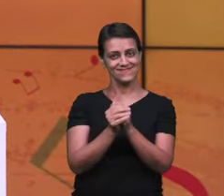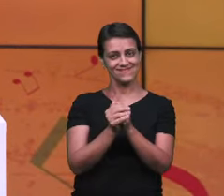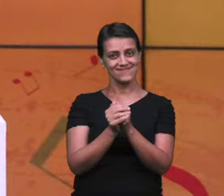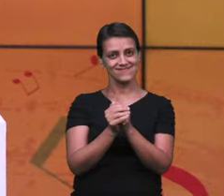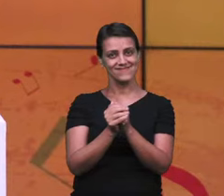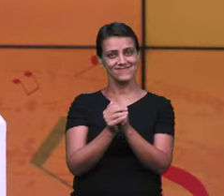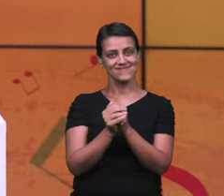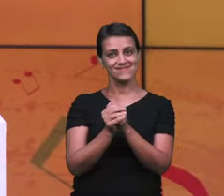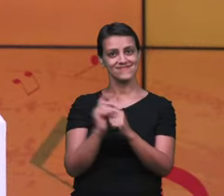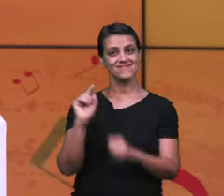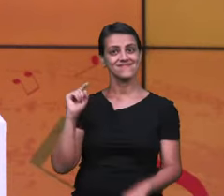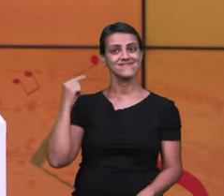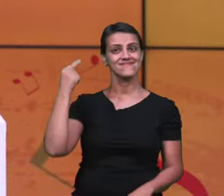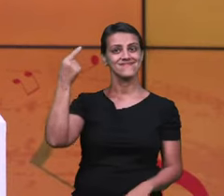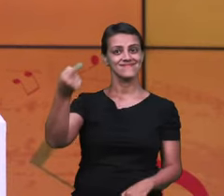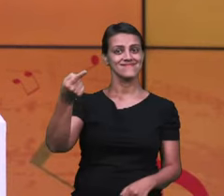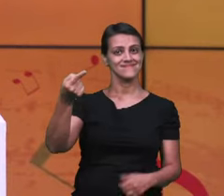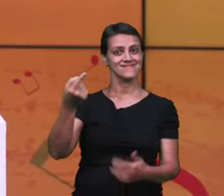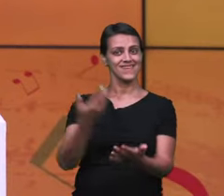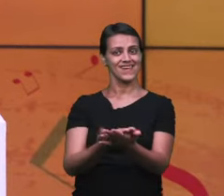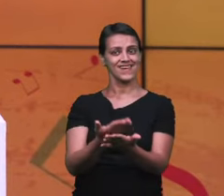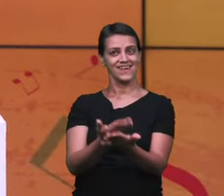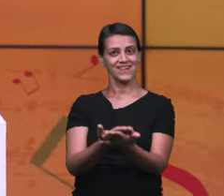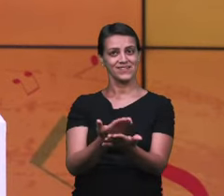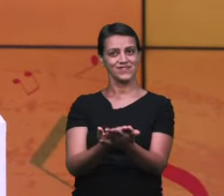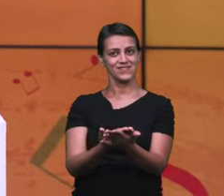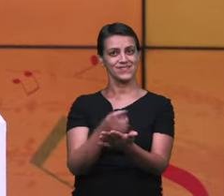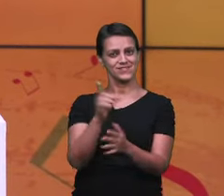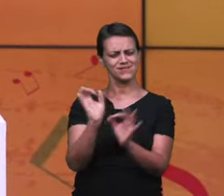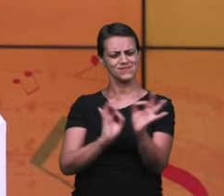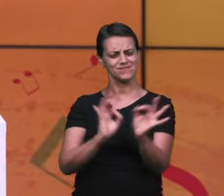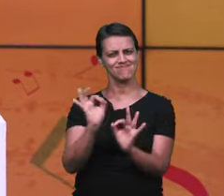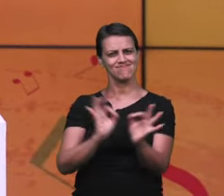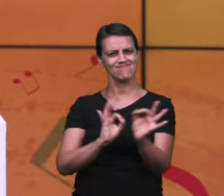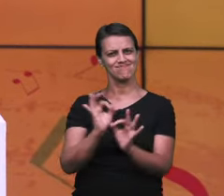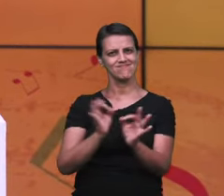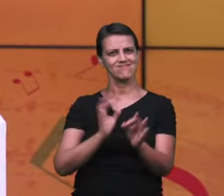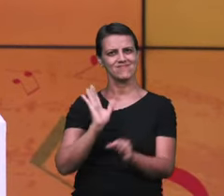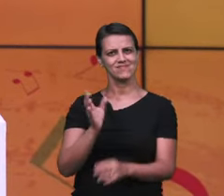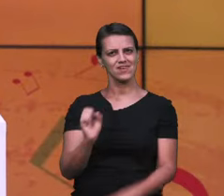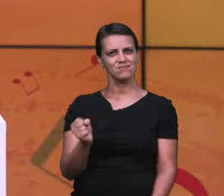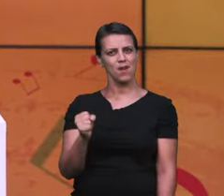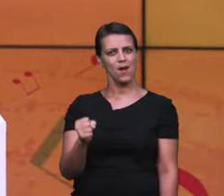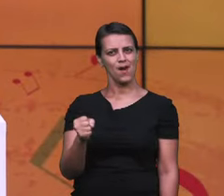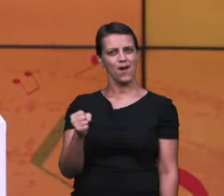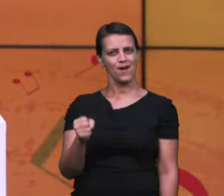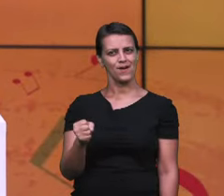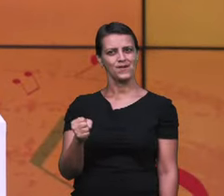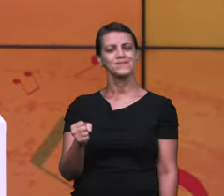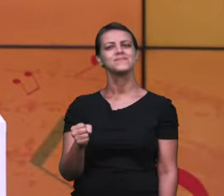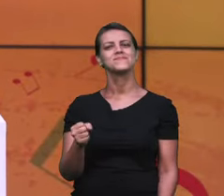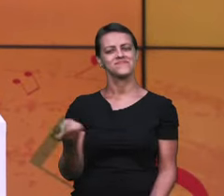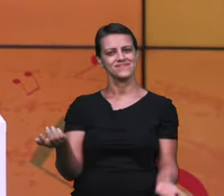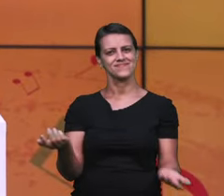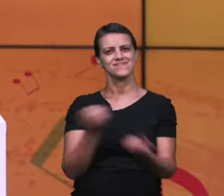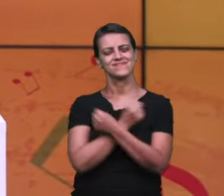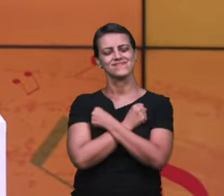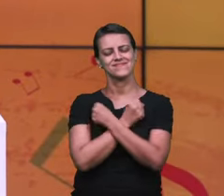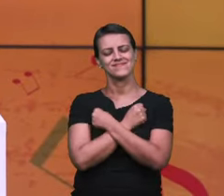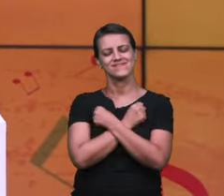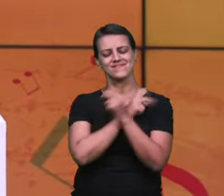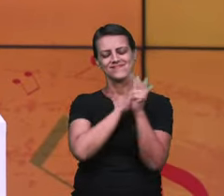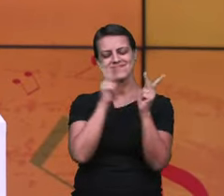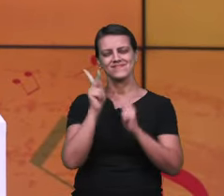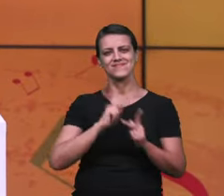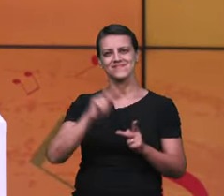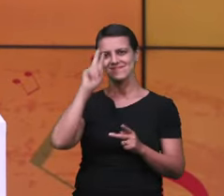E para a nossa próxima aula, pode deixar separadinho a meia lua. Um abraço a todos e a